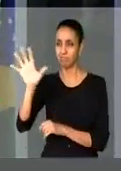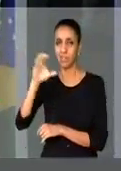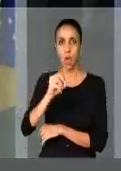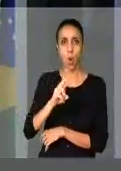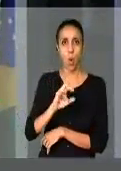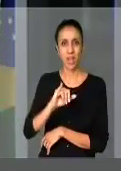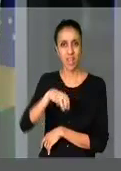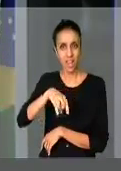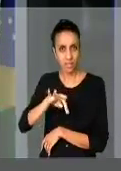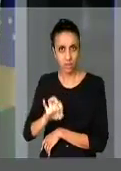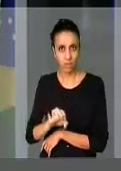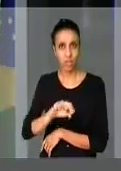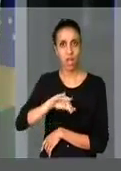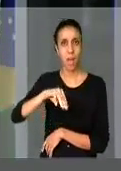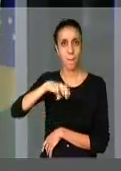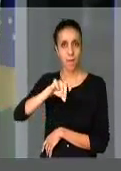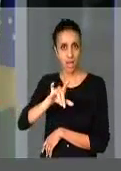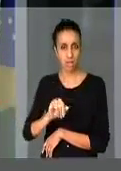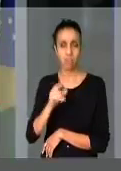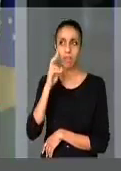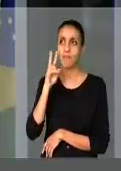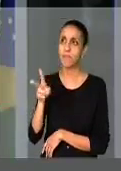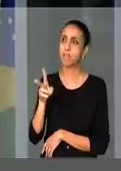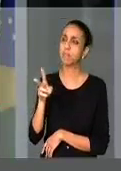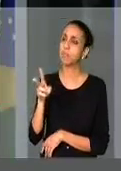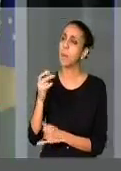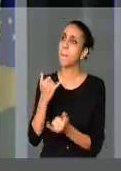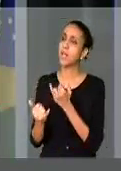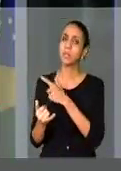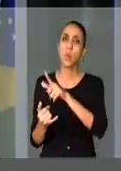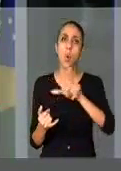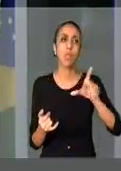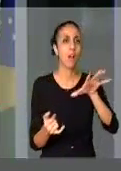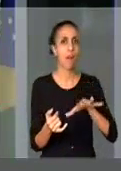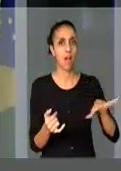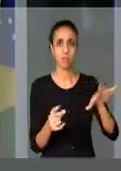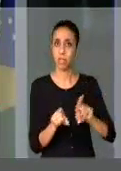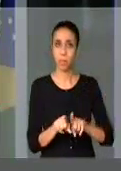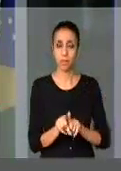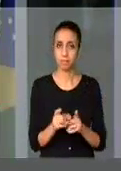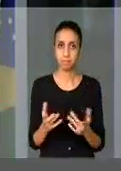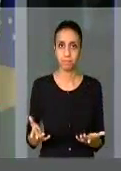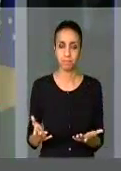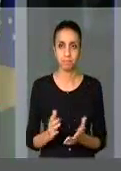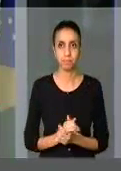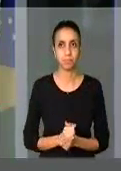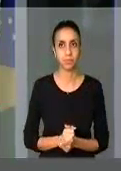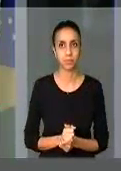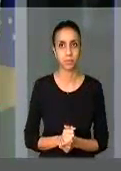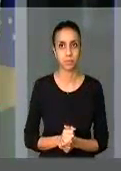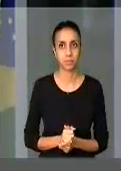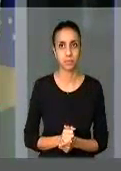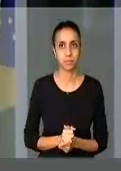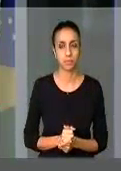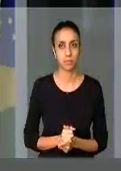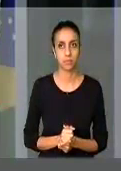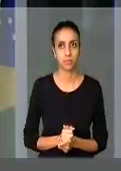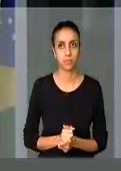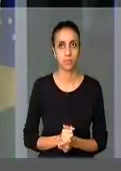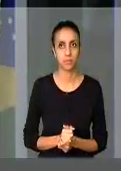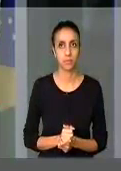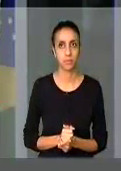que testemunhamos nos países ocidentais. Aqui parecer vítima aumenta